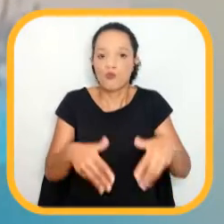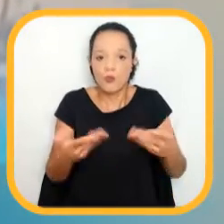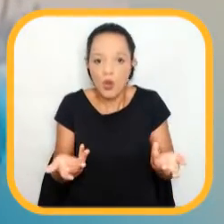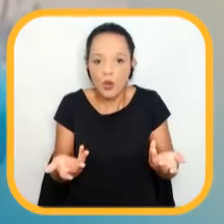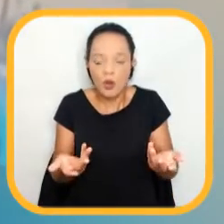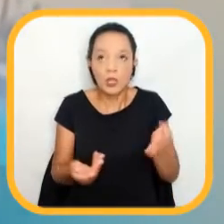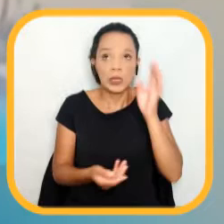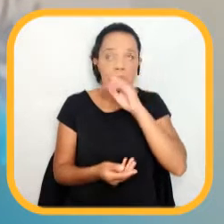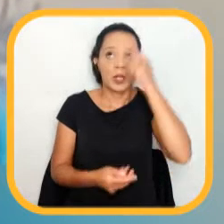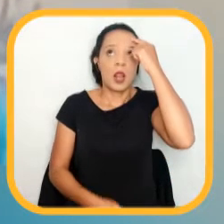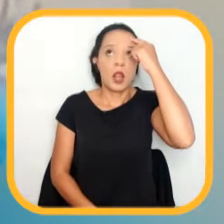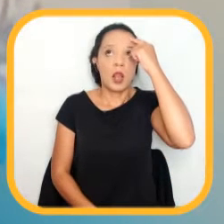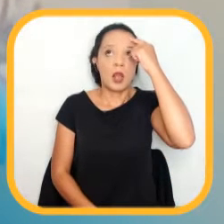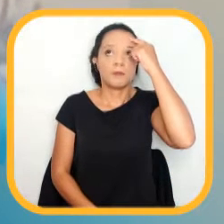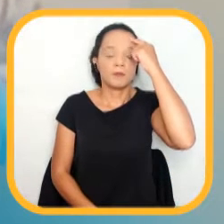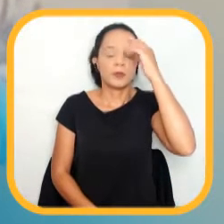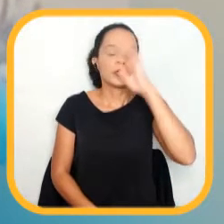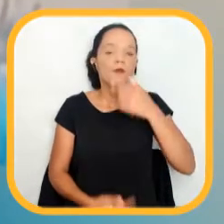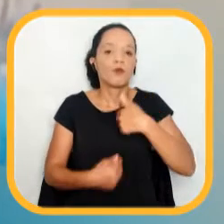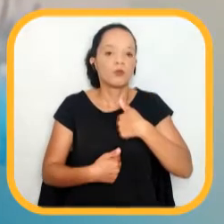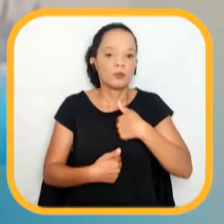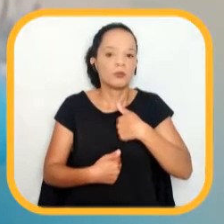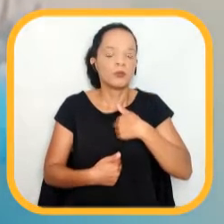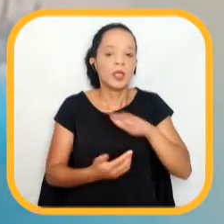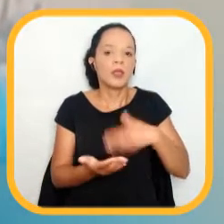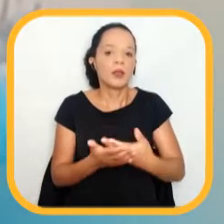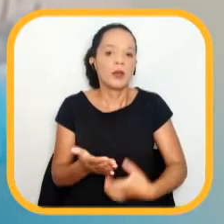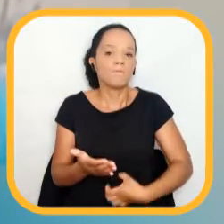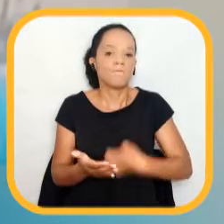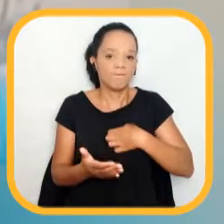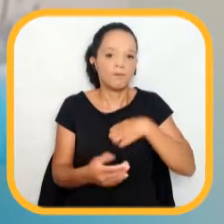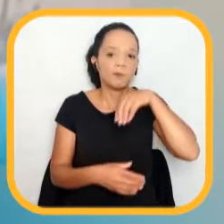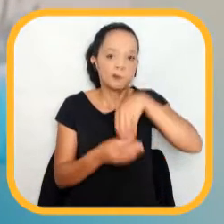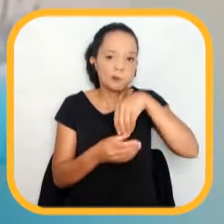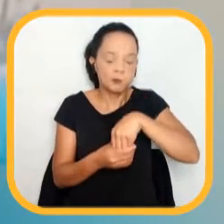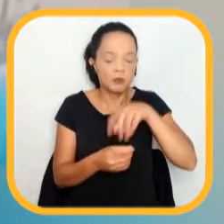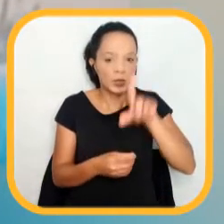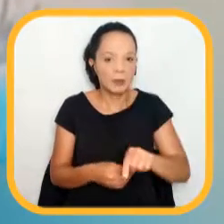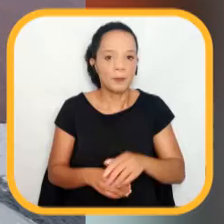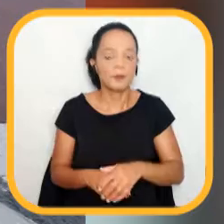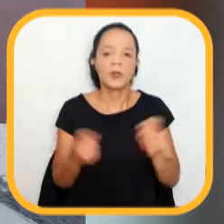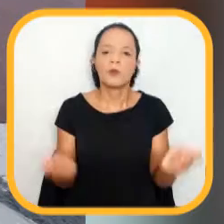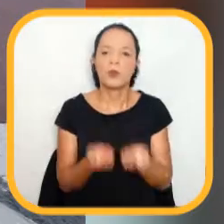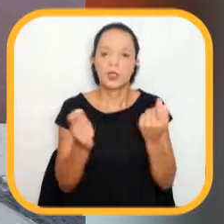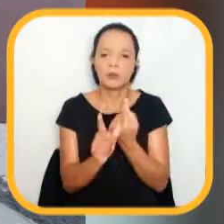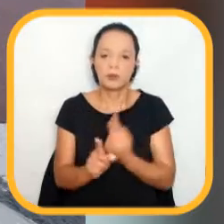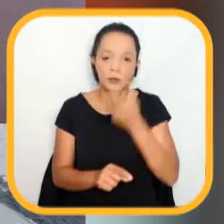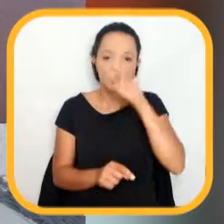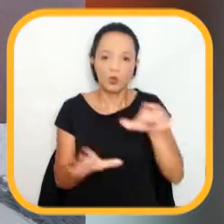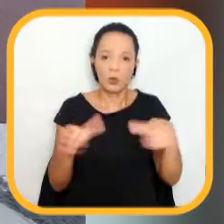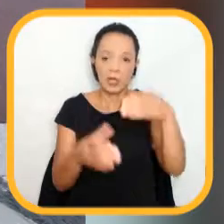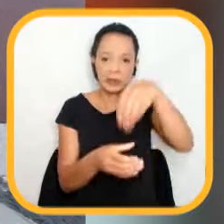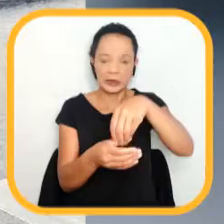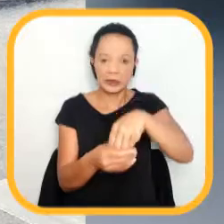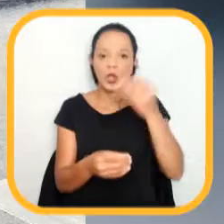pessoa minimamente empática vai sentir a campanha e vai querer se envolver na campanha. Muitos dos anúncios com pessoas